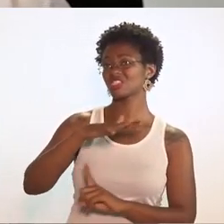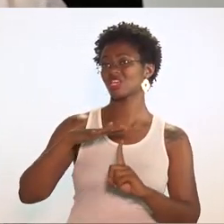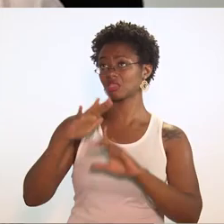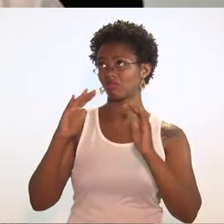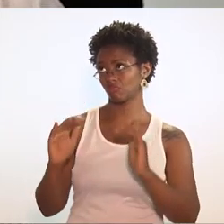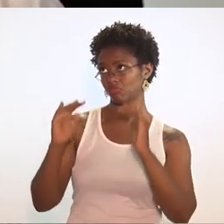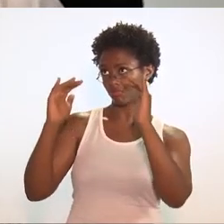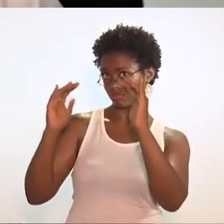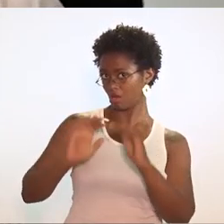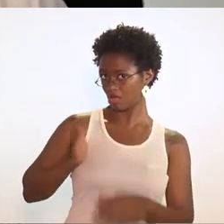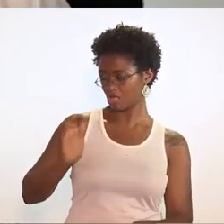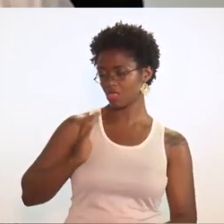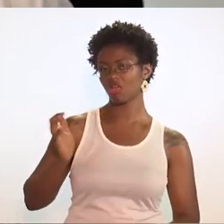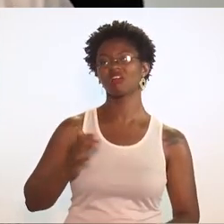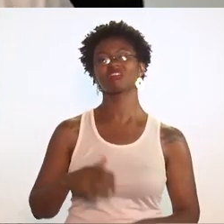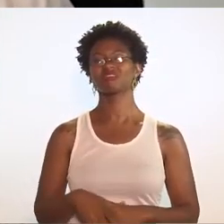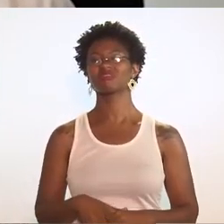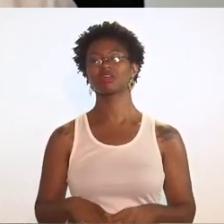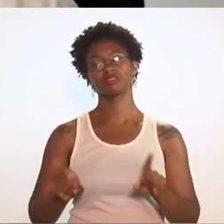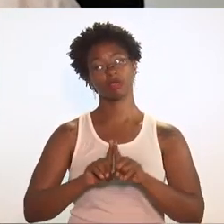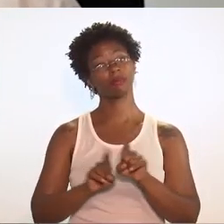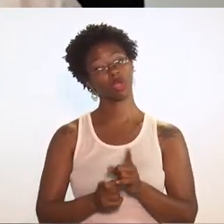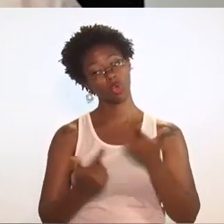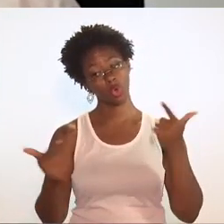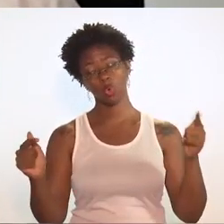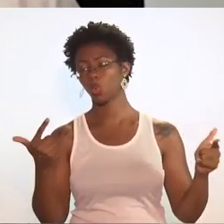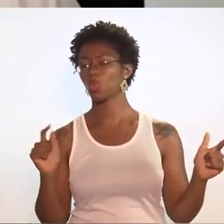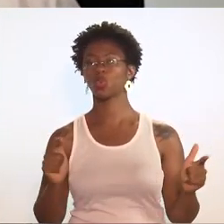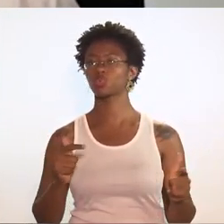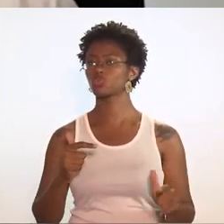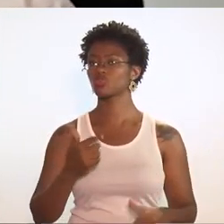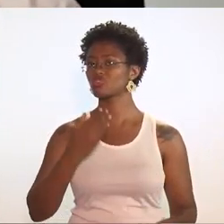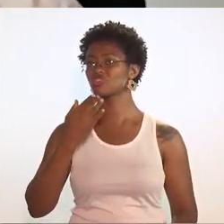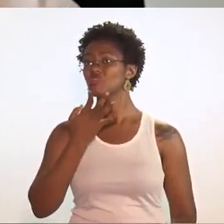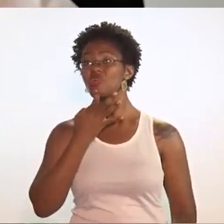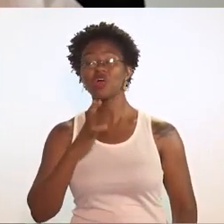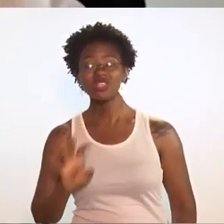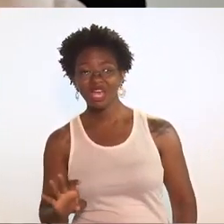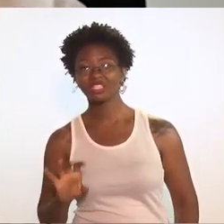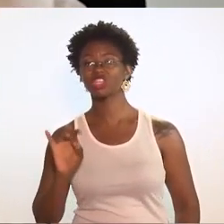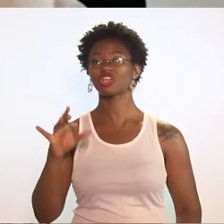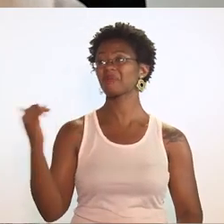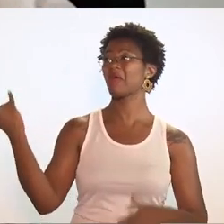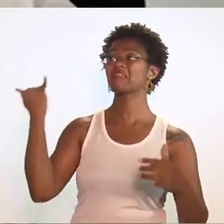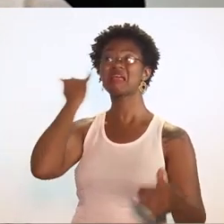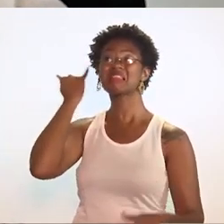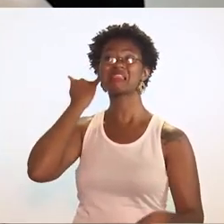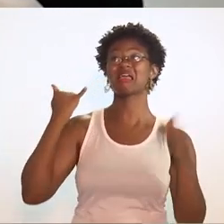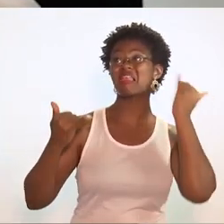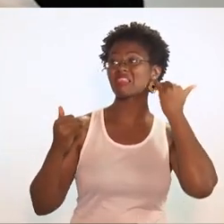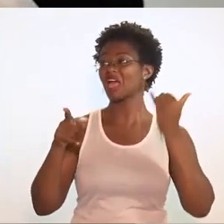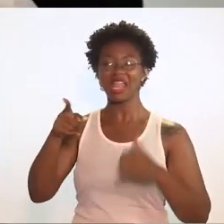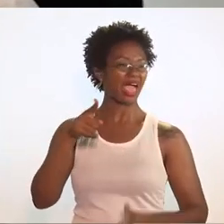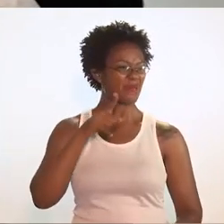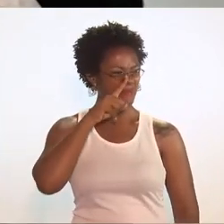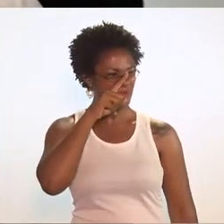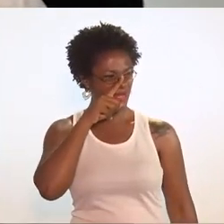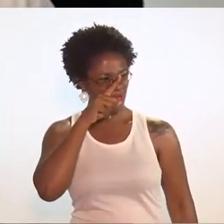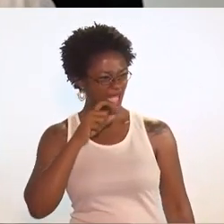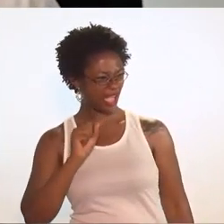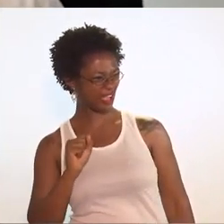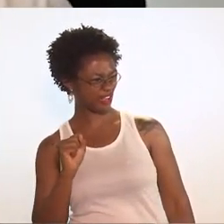achar que eu sou uma turista. Você entendeu, aliás, né? Mas é um lugar extremamente seguro. E, infelizmente, tem muitos